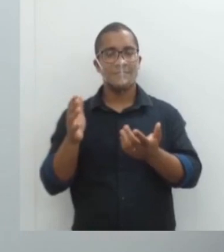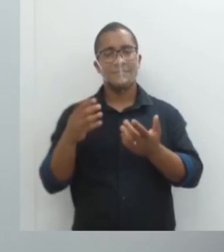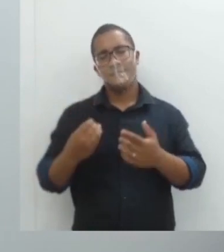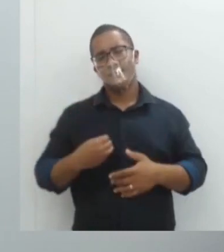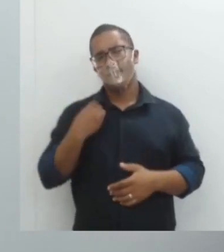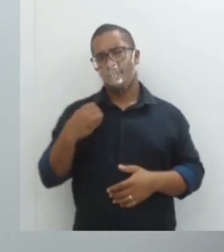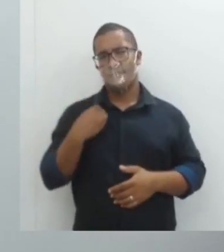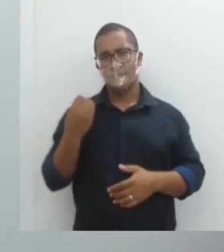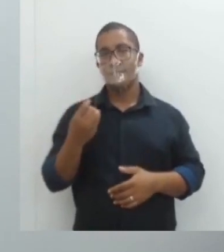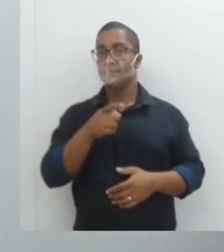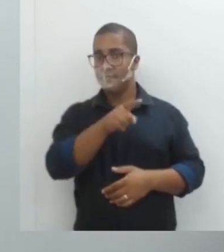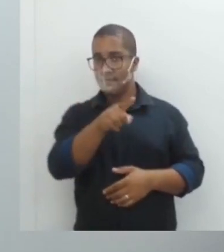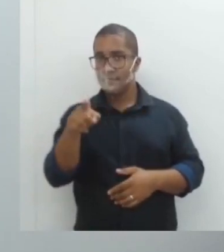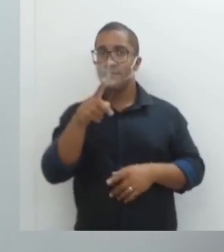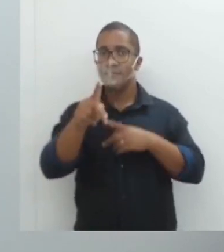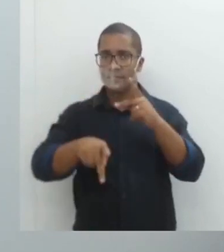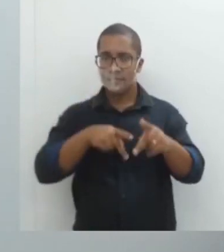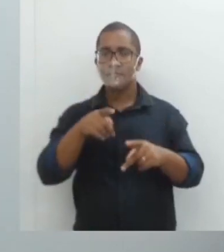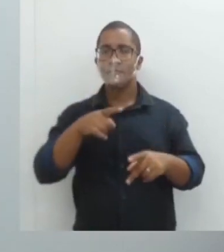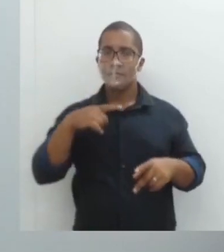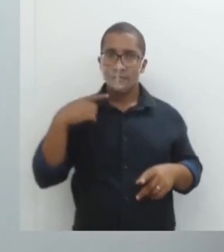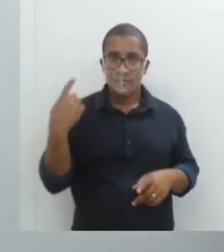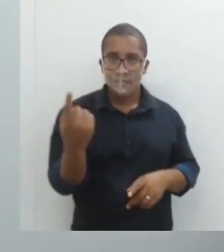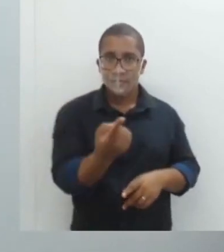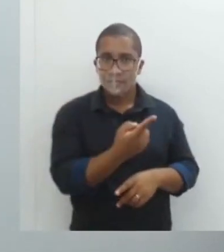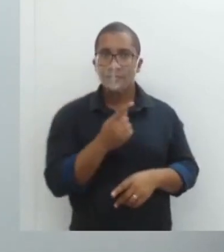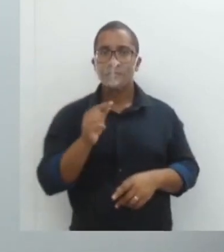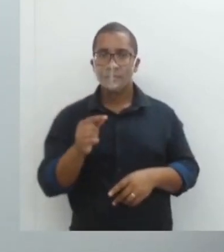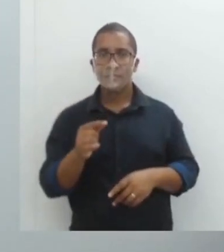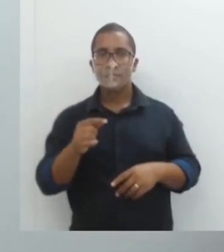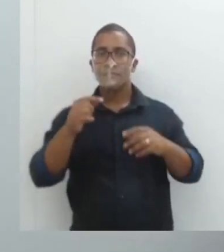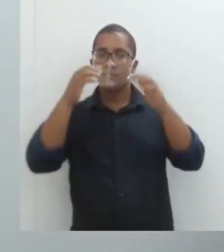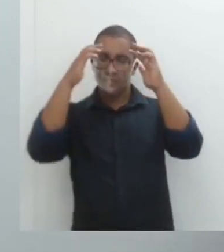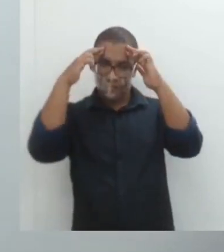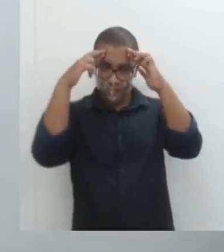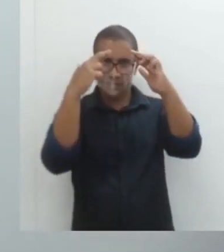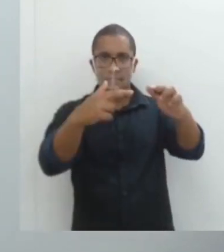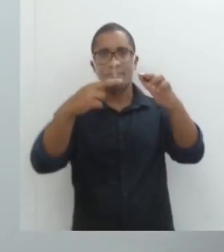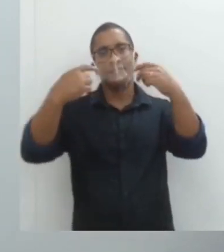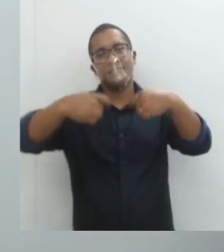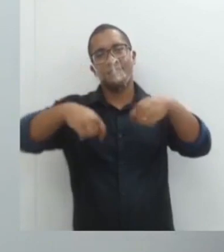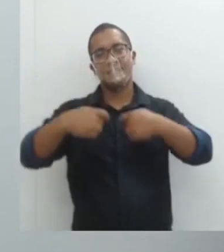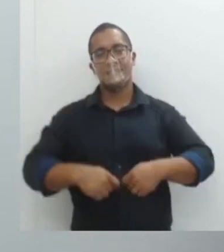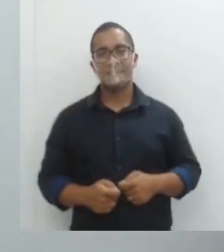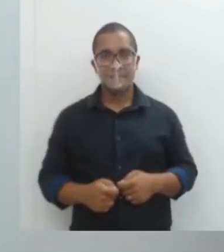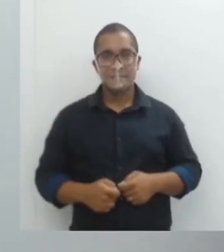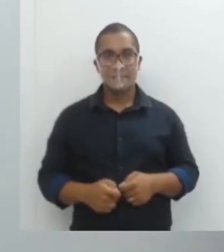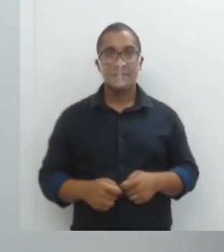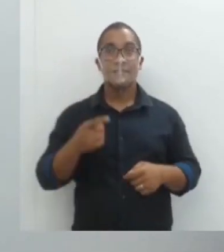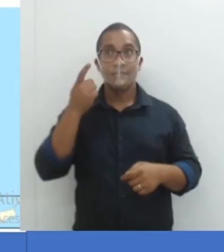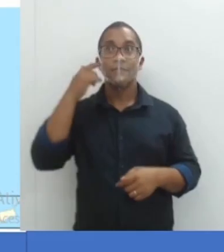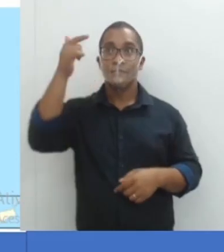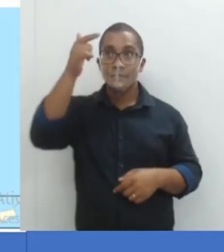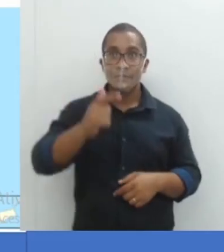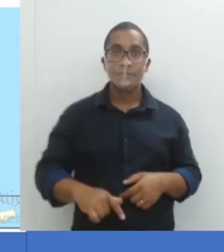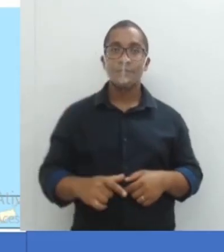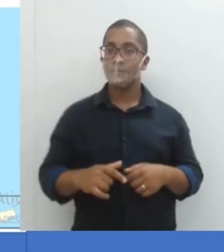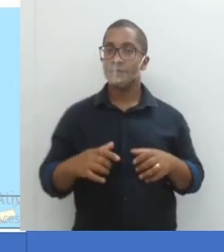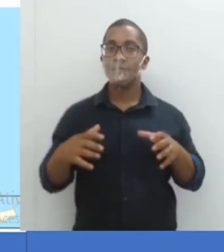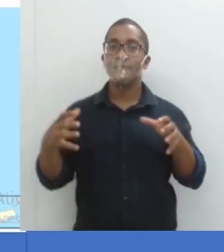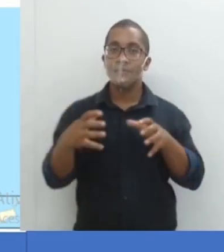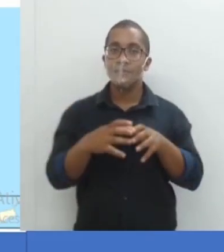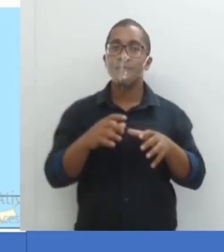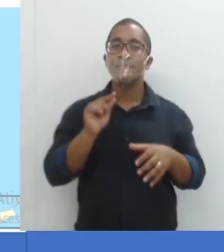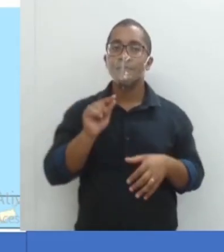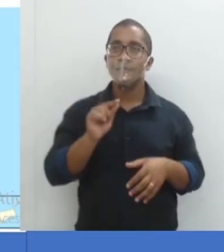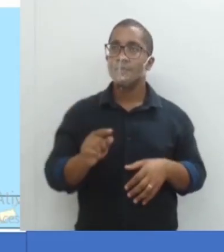sem dúvida, é um povo que merece todo o nosso respeito, tá bom? Vem para cá, para a tribo, na